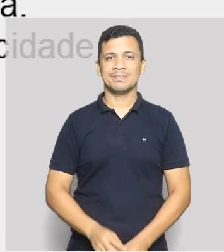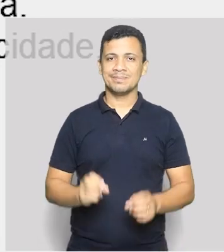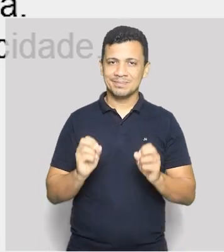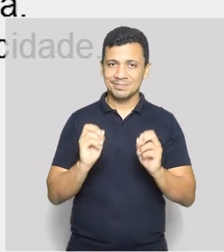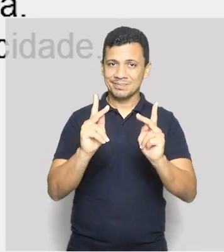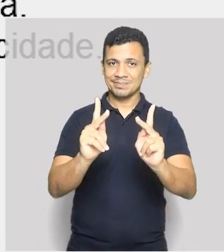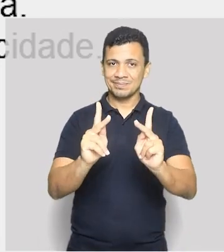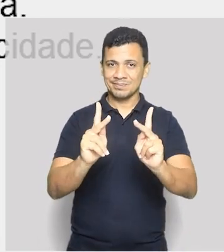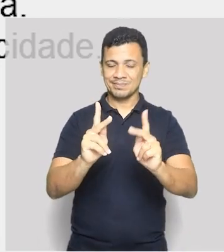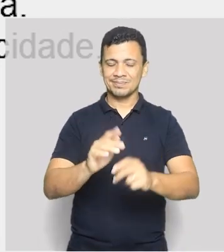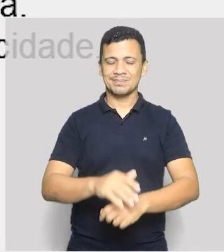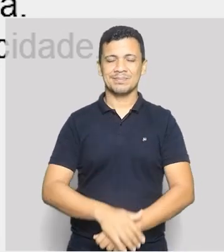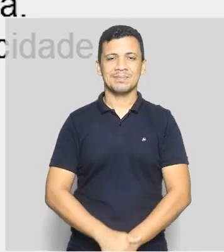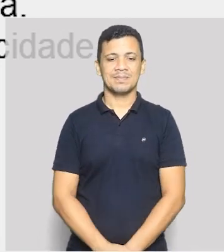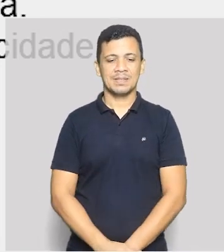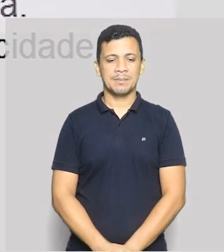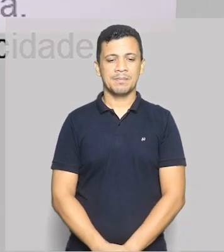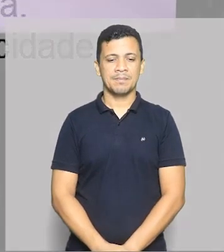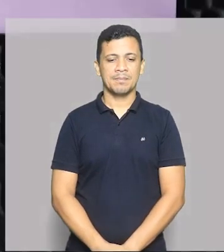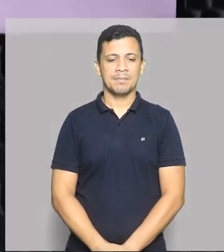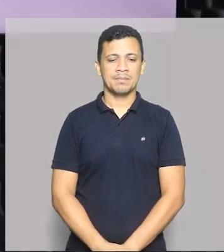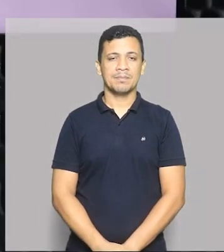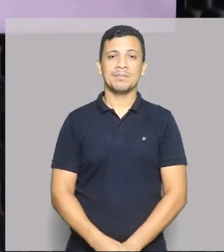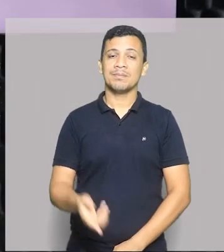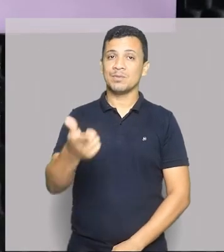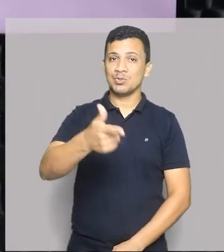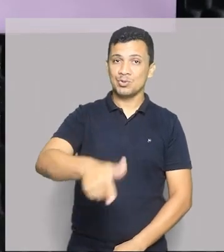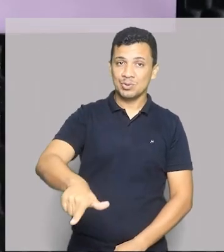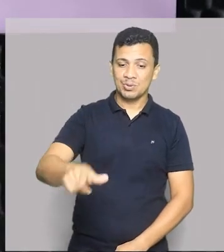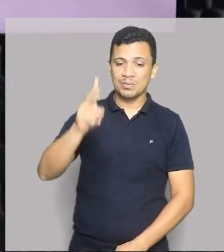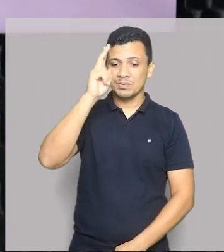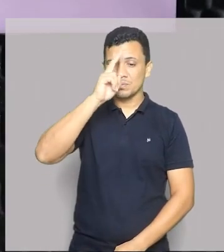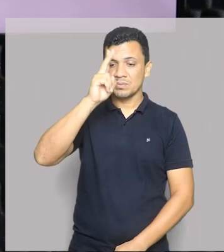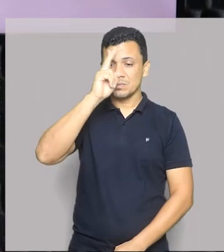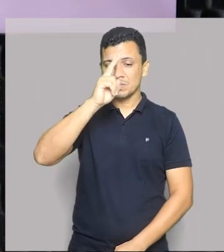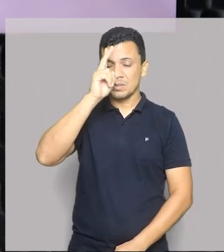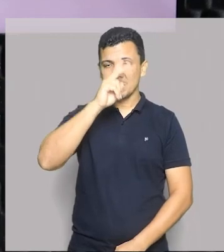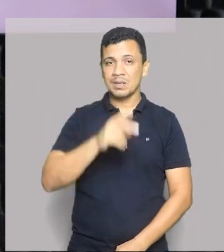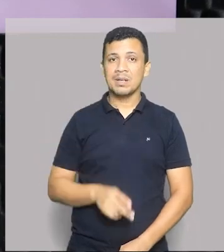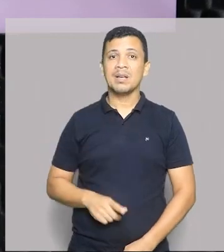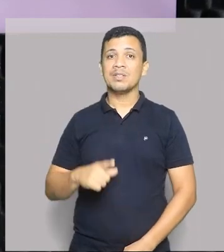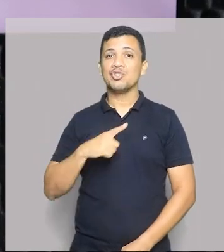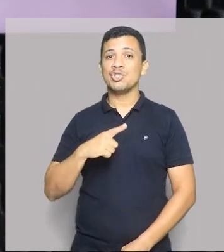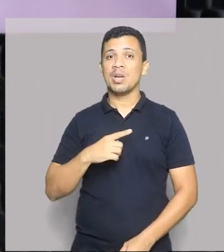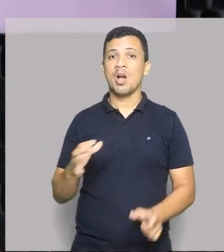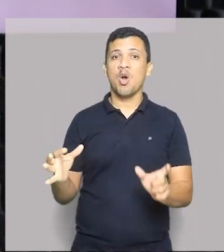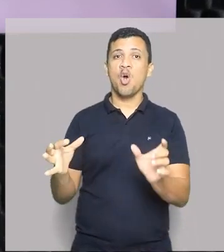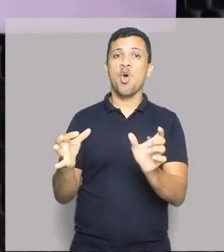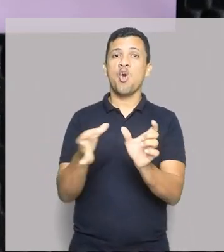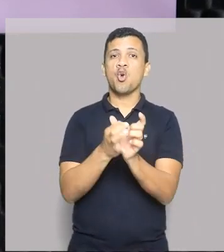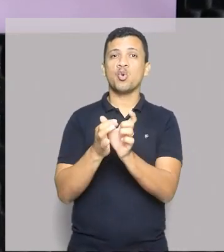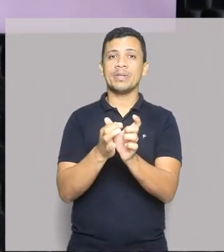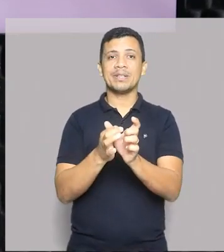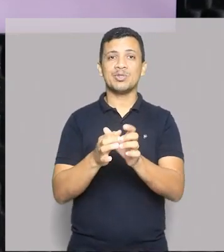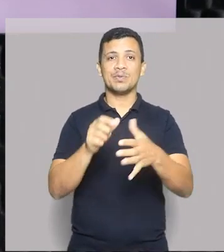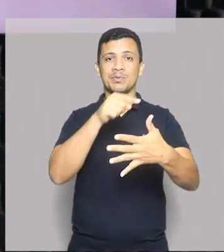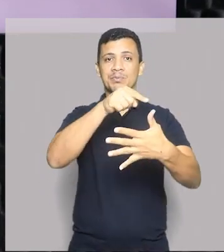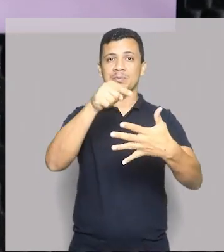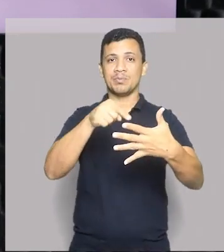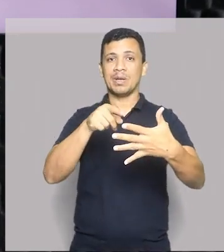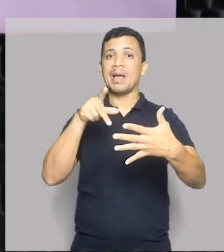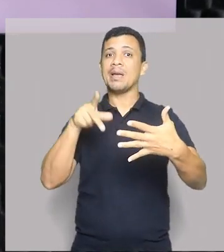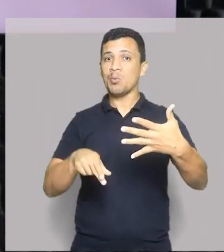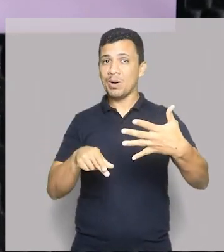bem? Tá, atenção, mais uma vez relembrando. Temos o mesmo conectivo, mas temos